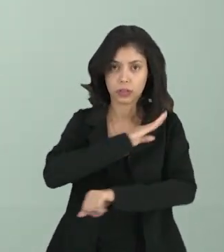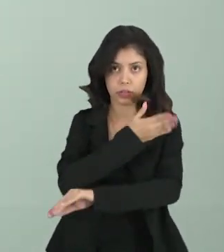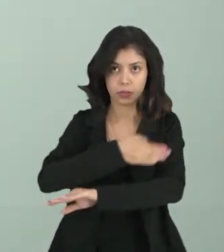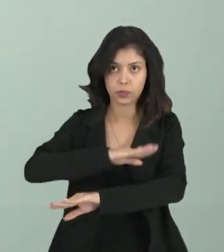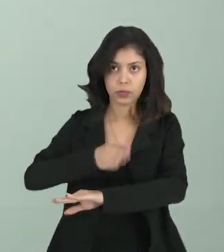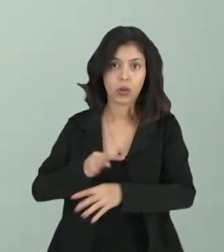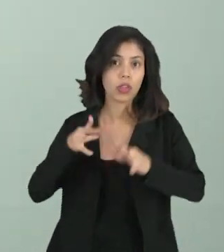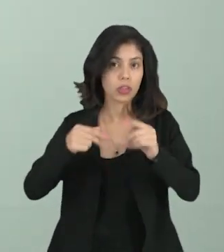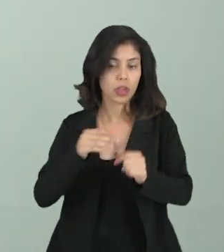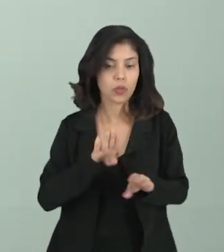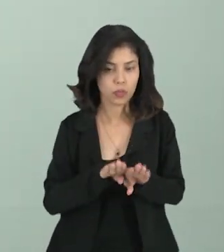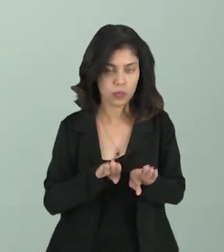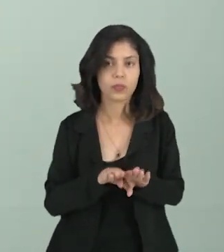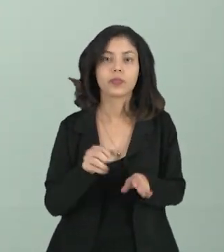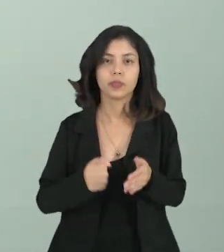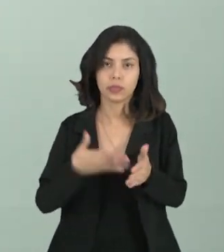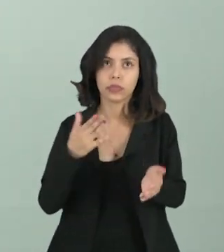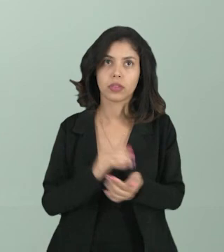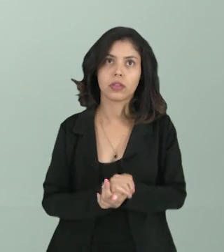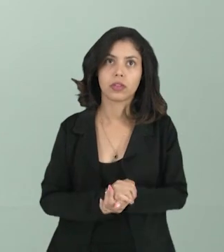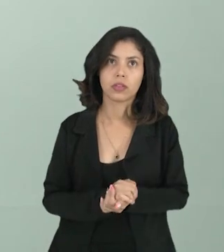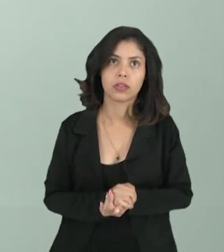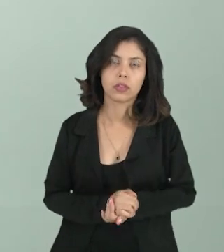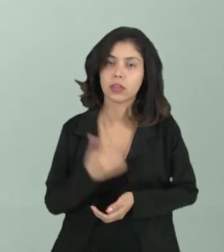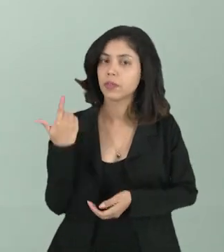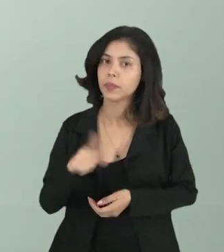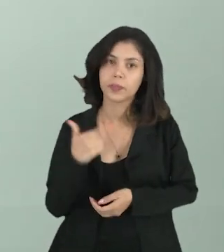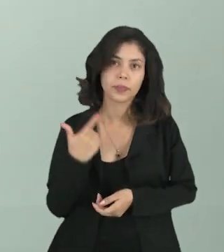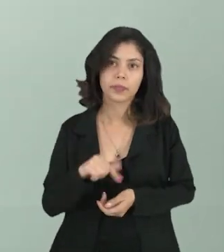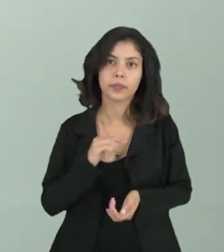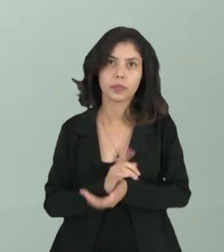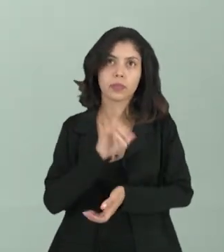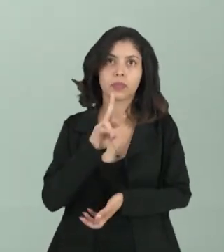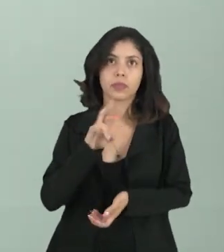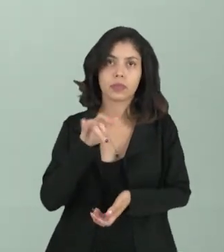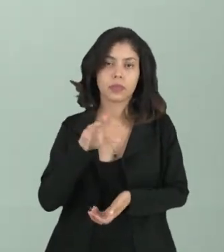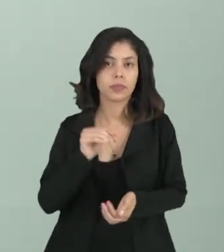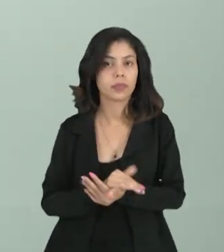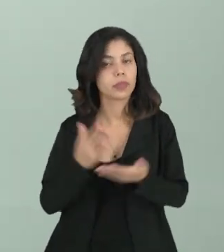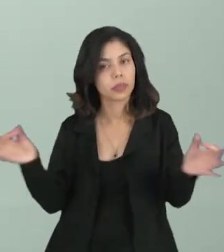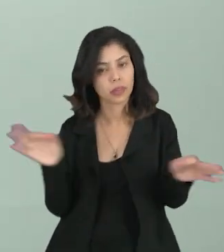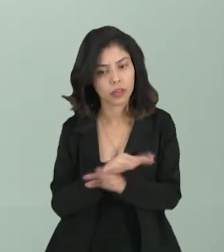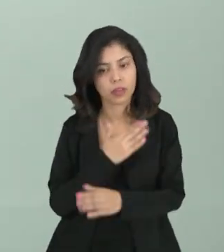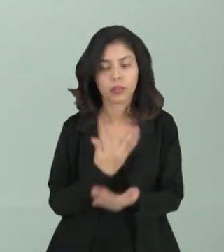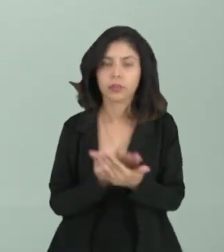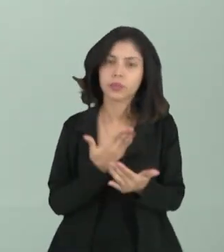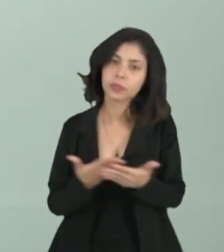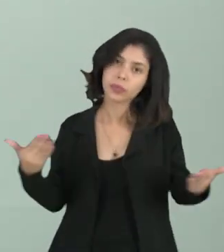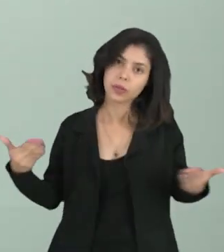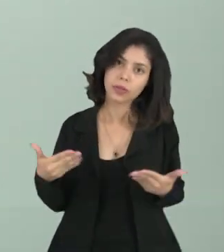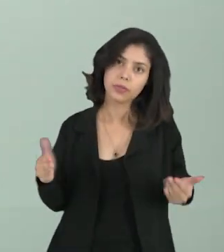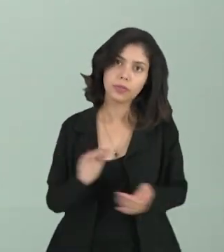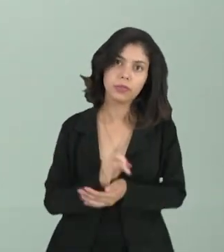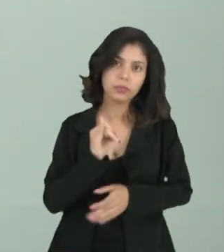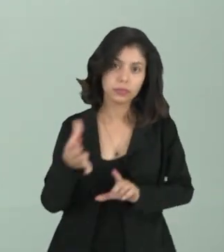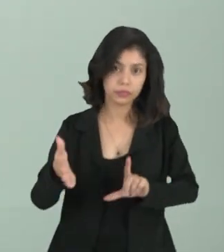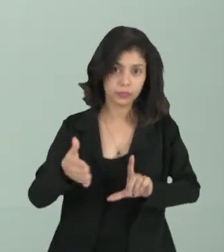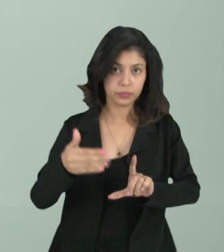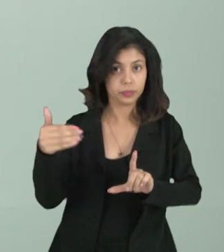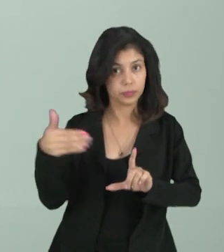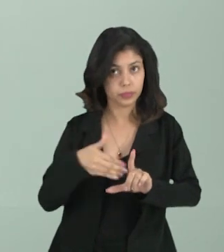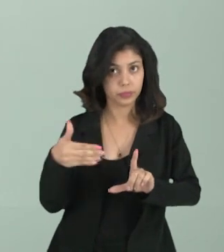montanhoso, onde tem os Alpes suíços e também ela não tem litoral. Com isso a gente encerra a nossa aula de hoje. Se você quiser